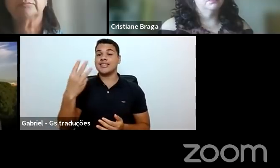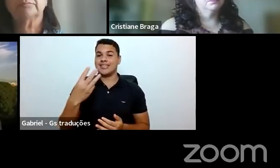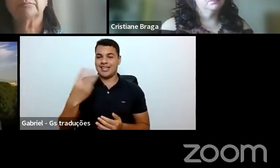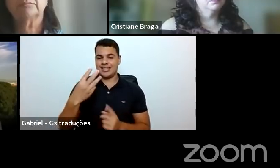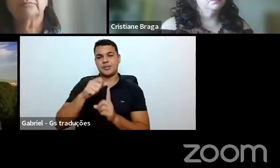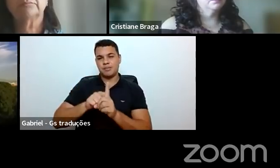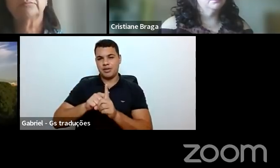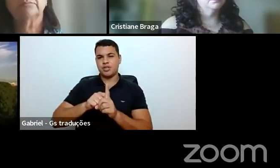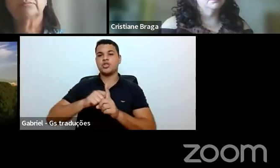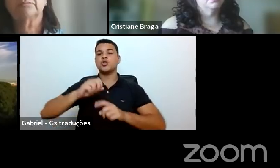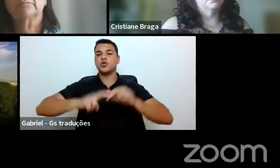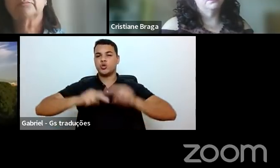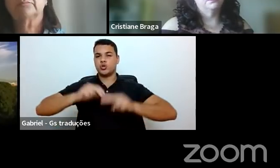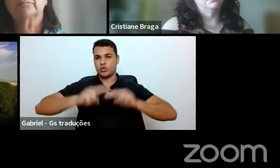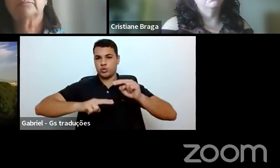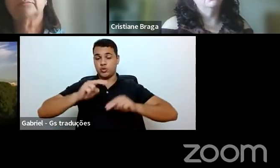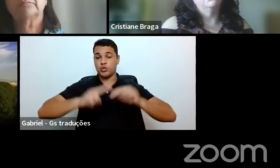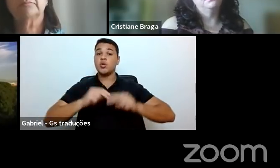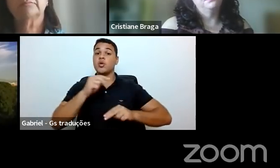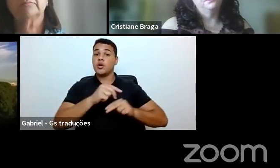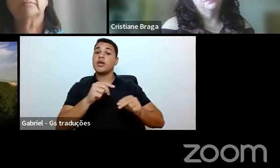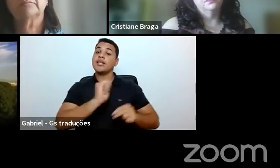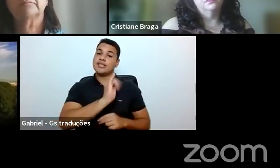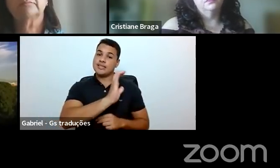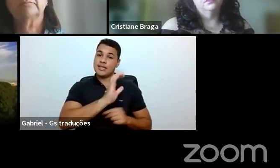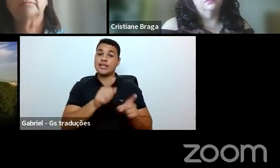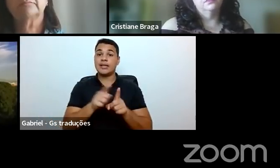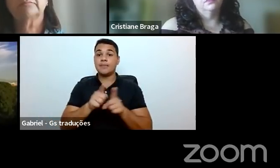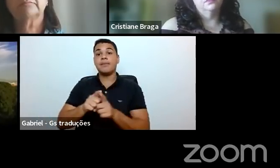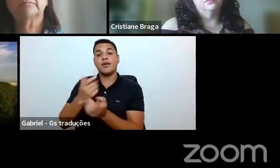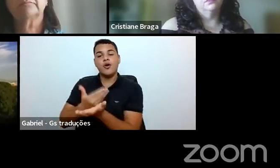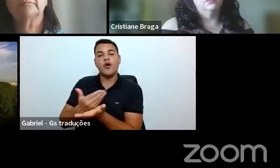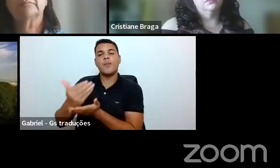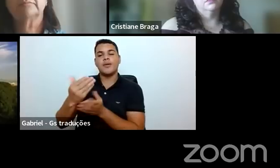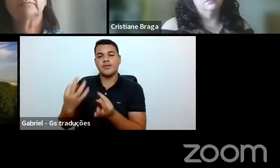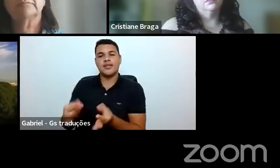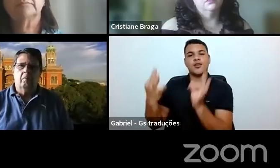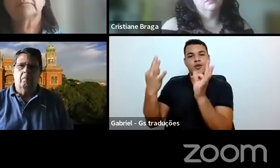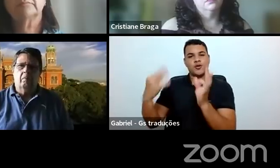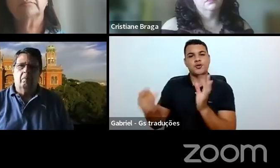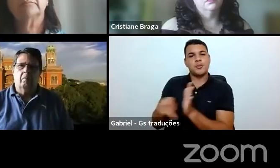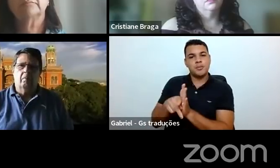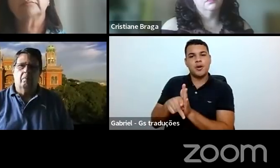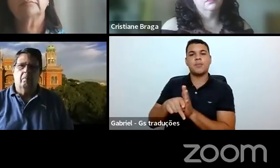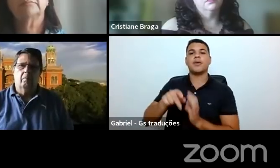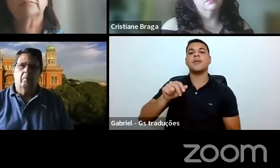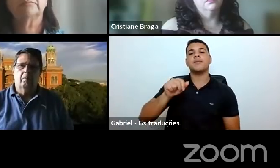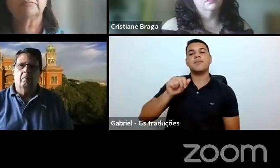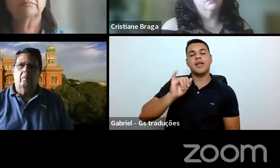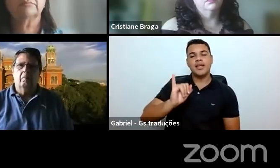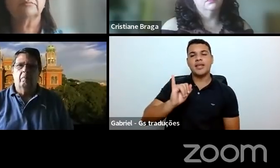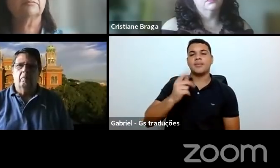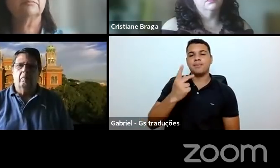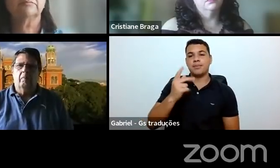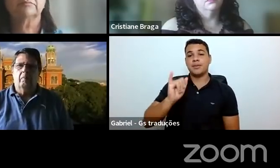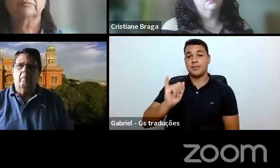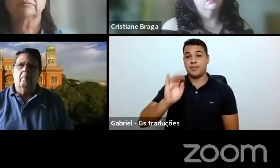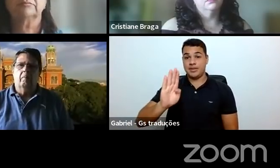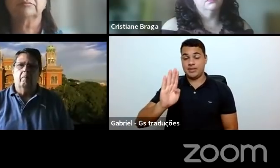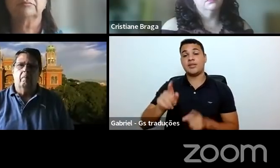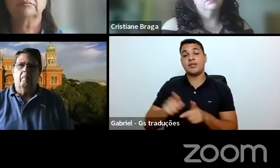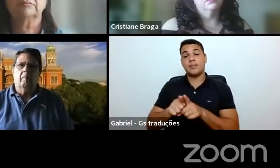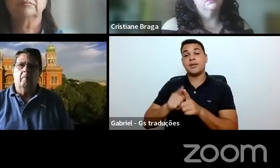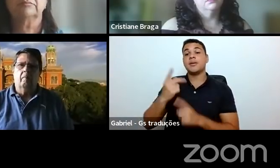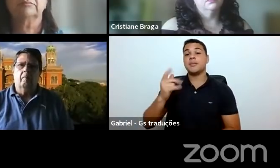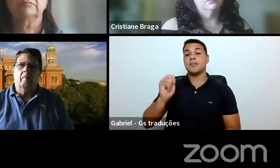de iniciação científica e de iniciação tecnológica, os nossos programas PIBIC e PIBIT, terão os resultados dos